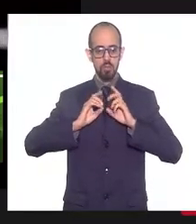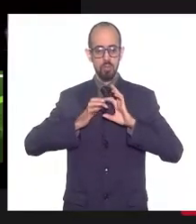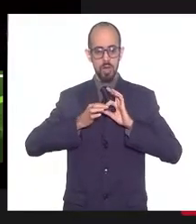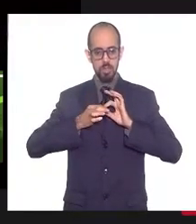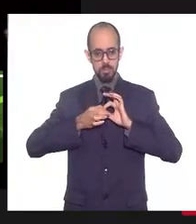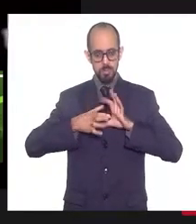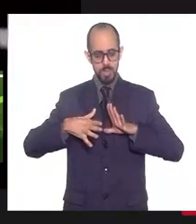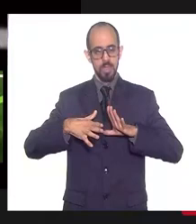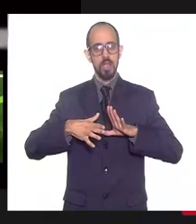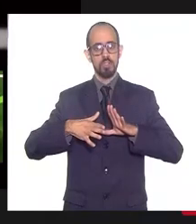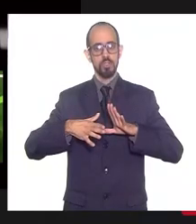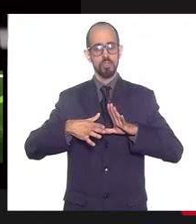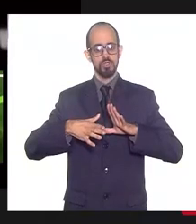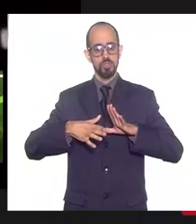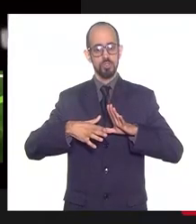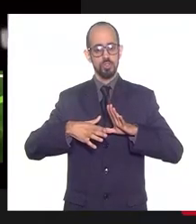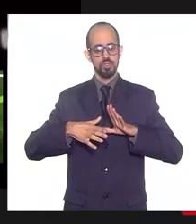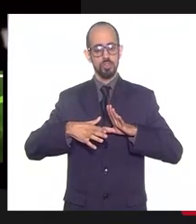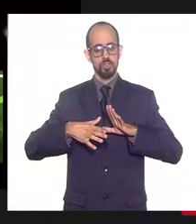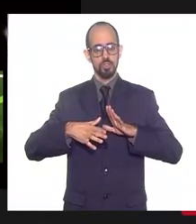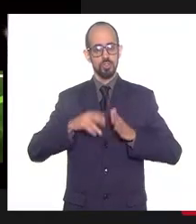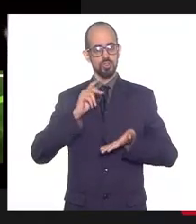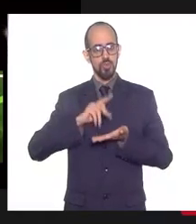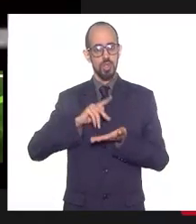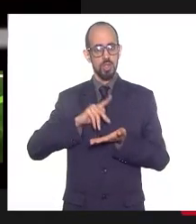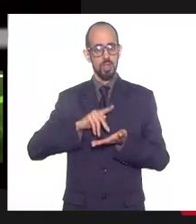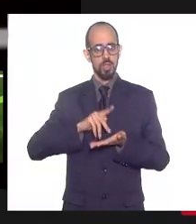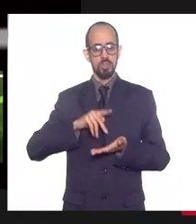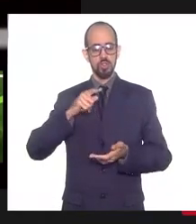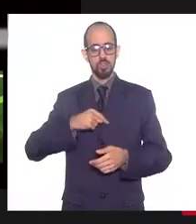liberdades democráticas, que é o que efetivamente